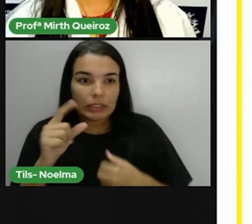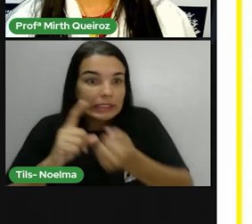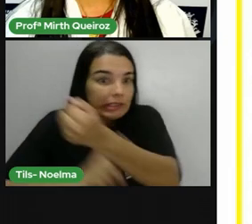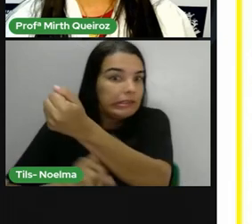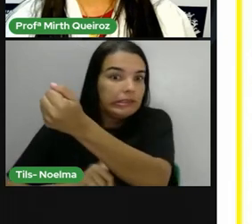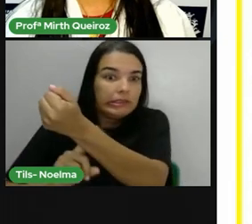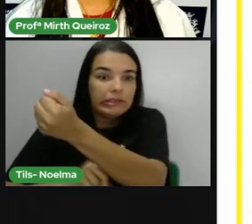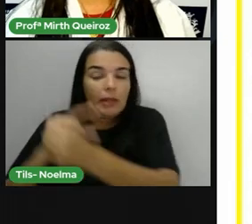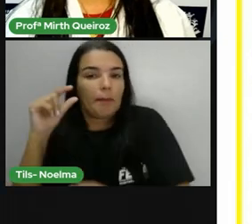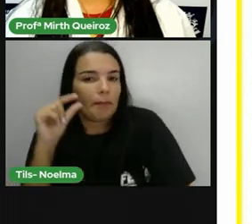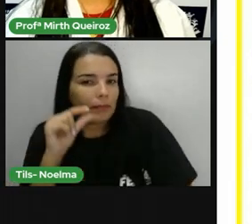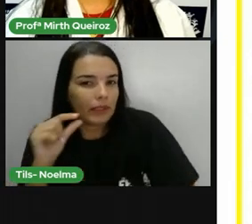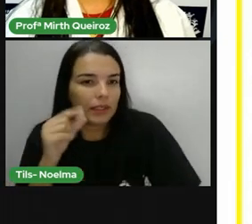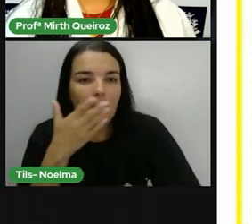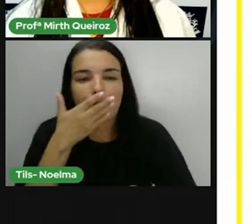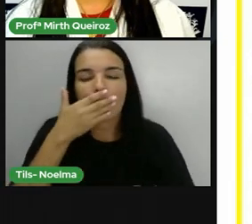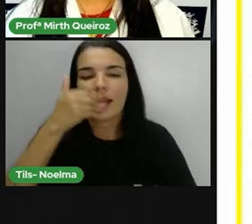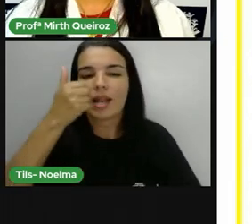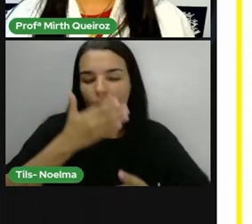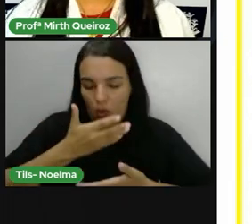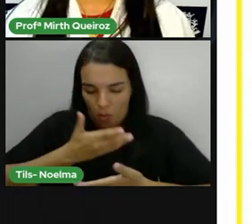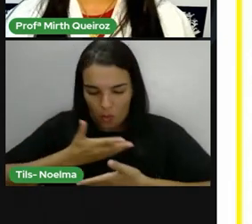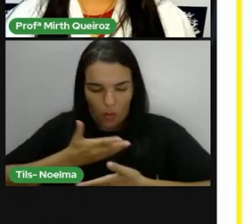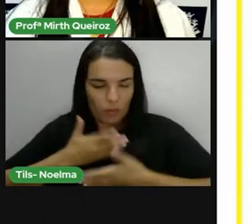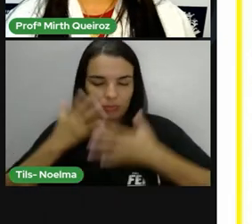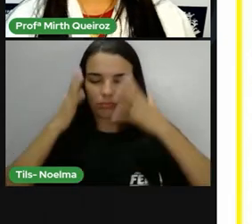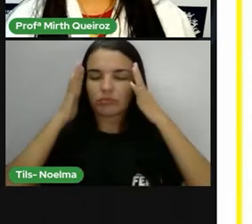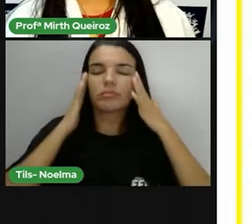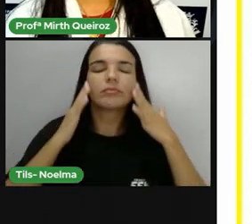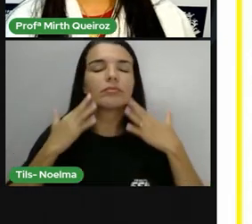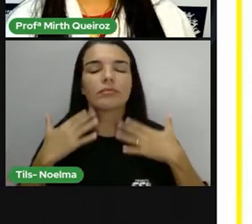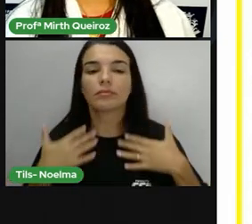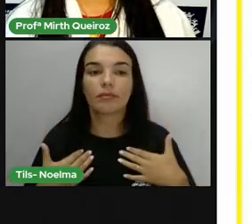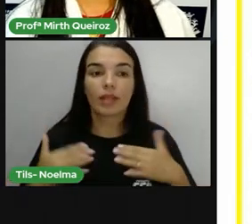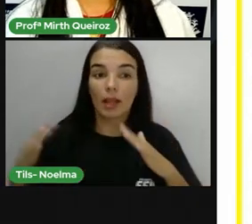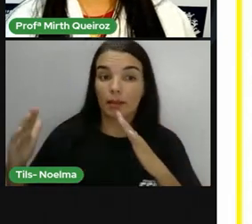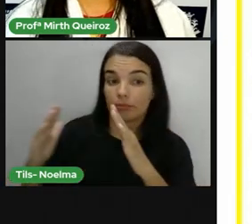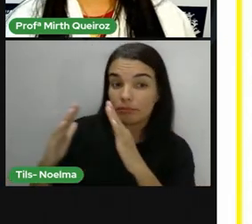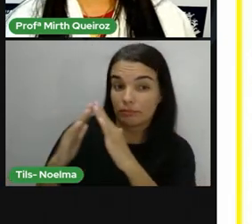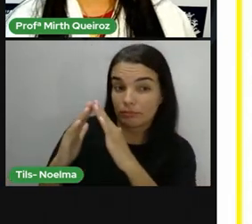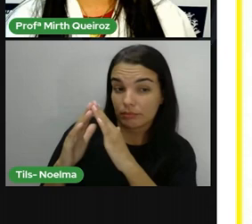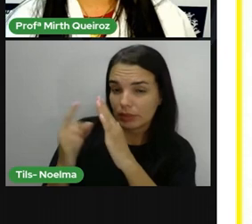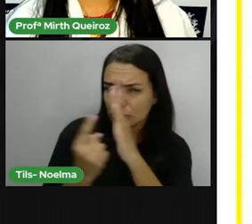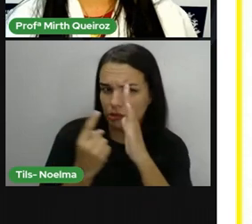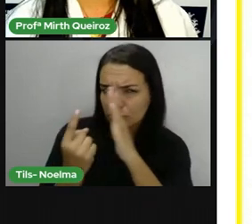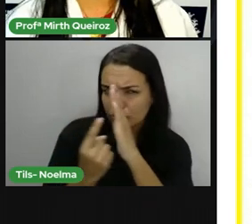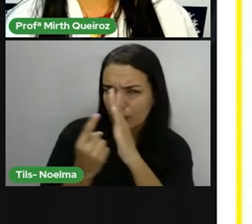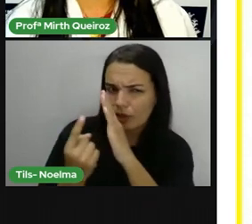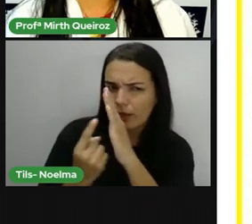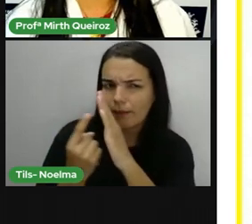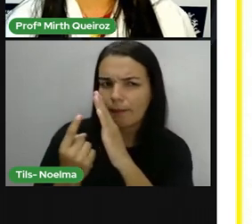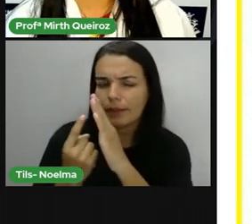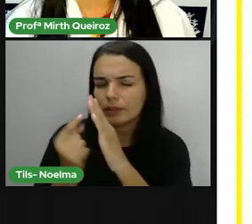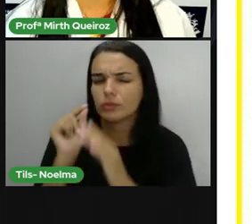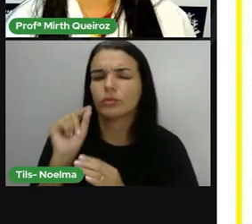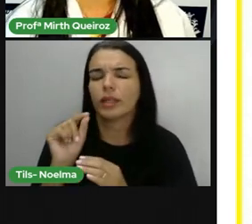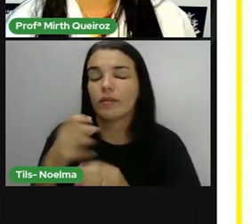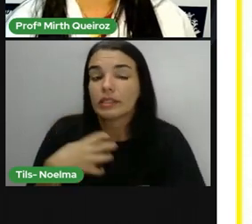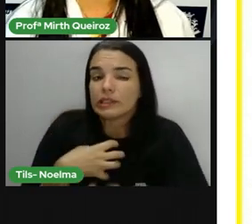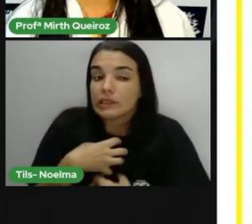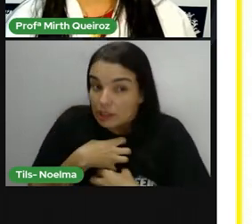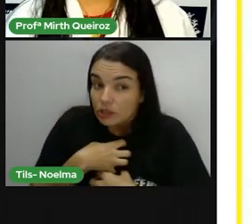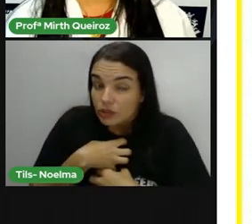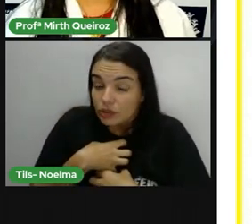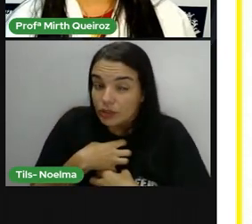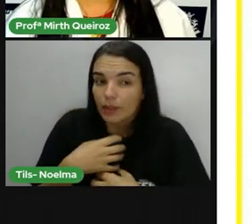mais melhora da imagem corporal, menos isolamento social, né? Porque ali você vai sentir menos isso,